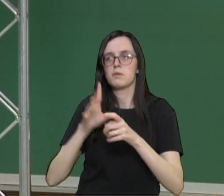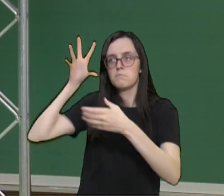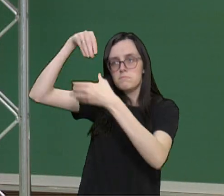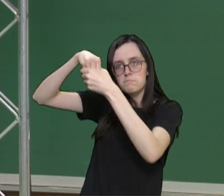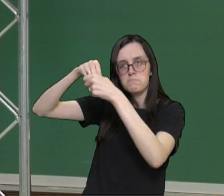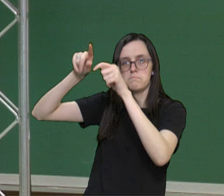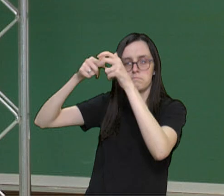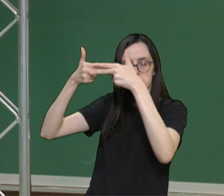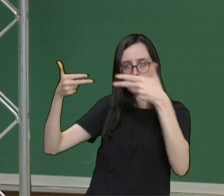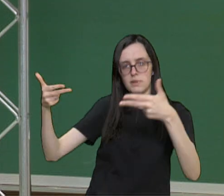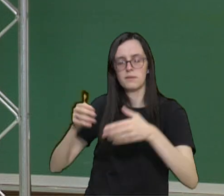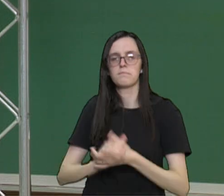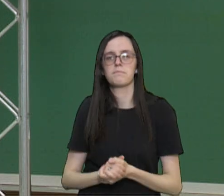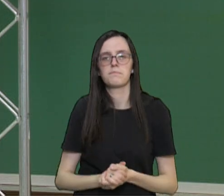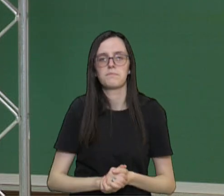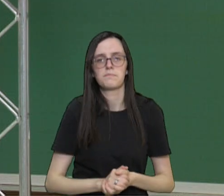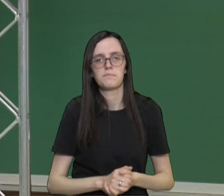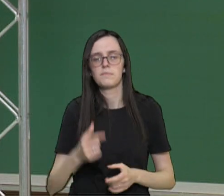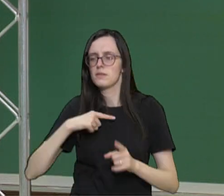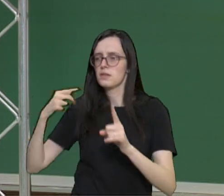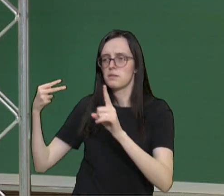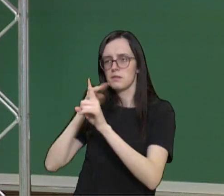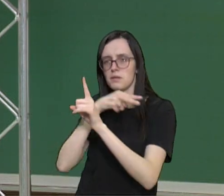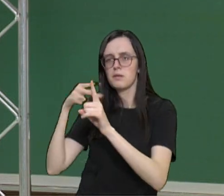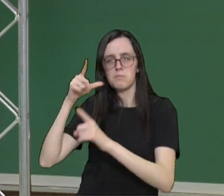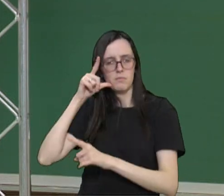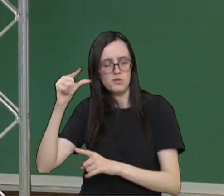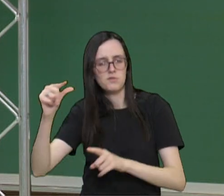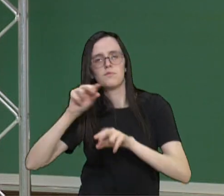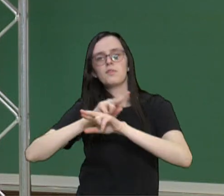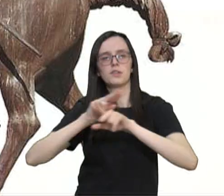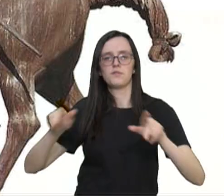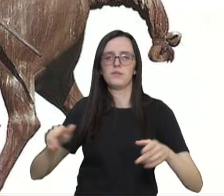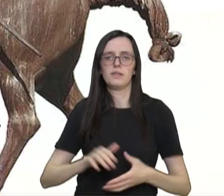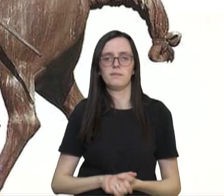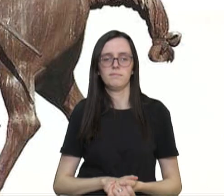Com projeto, perspectiva e por aí vai.